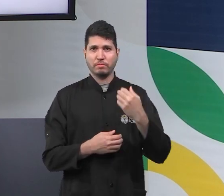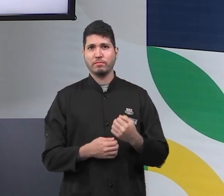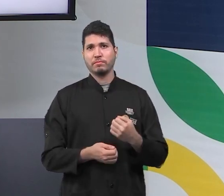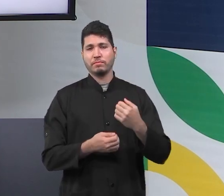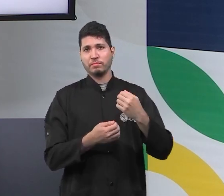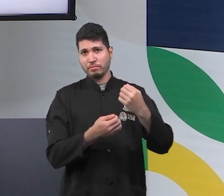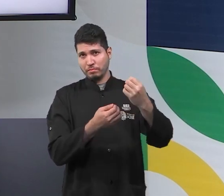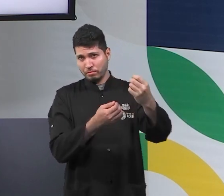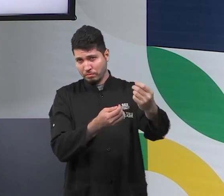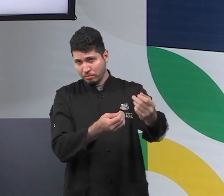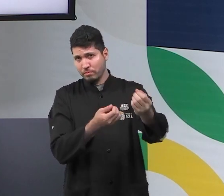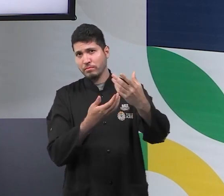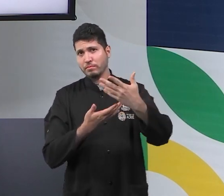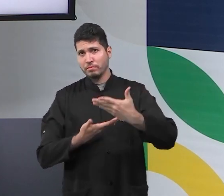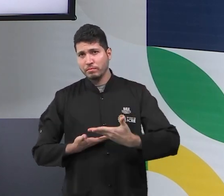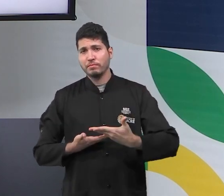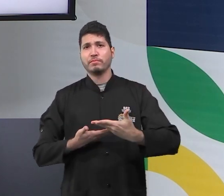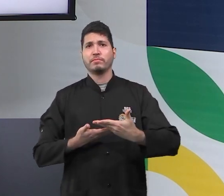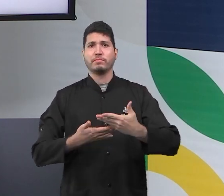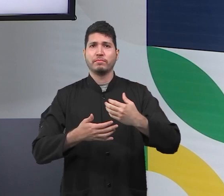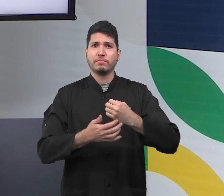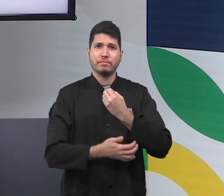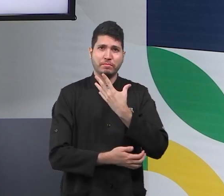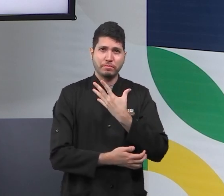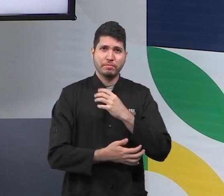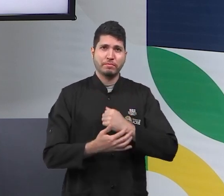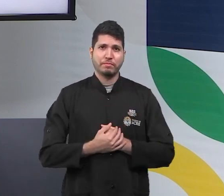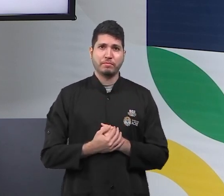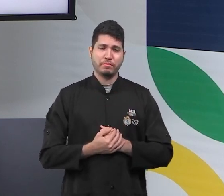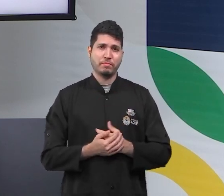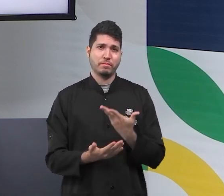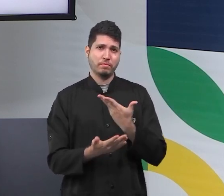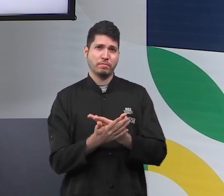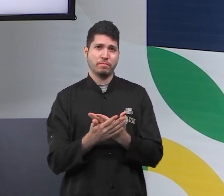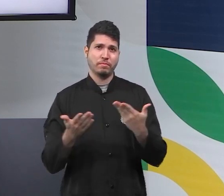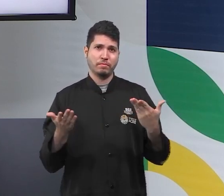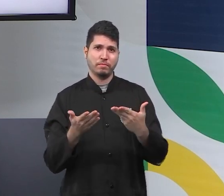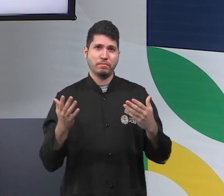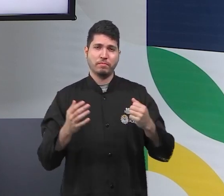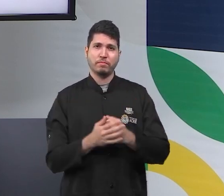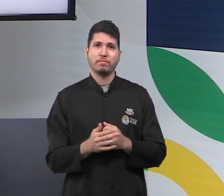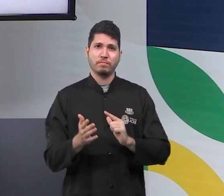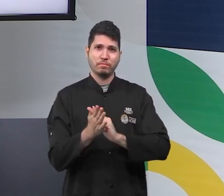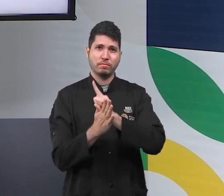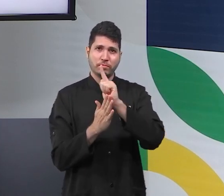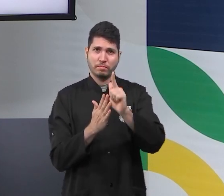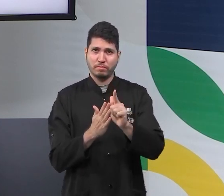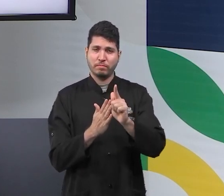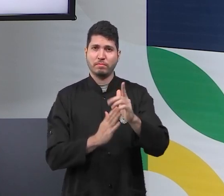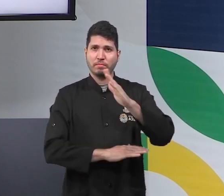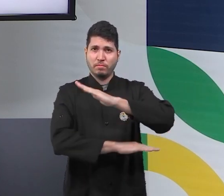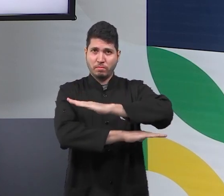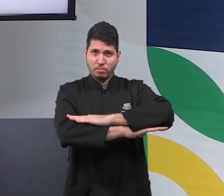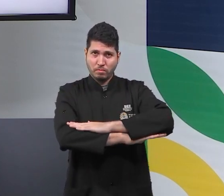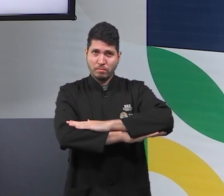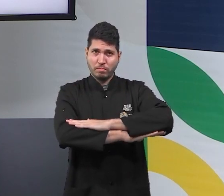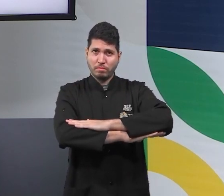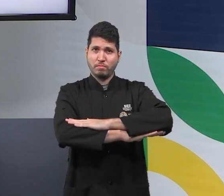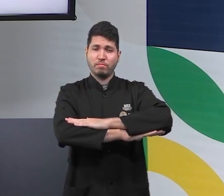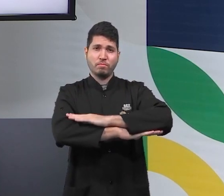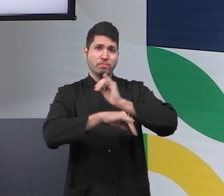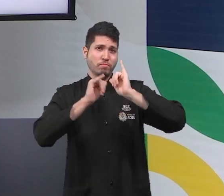a nuestra clase. En la clase de hoy vamos a hablar de los géneros periodísticos. Entonces yo pregunto a